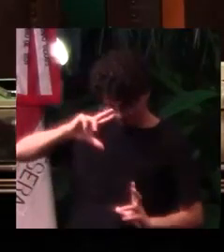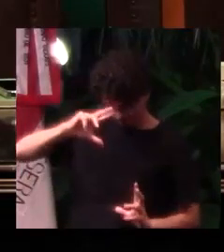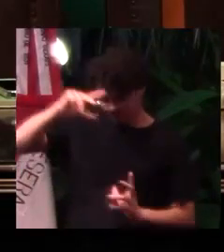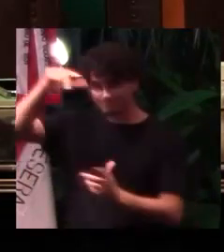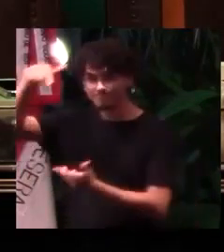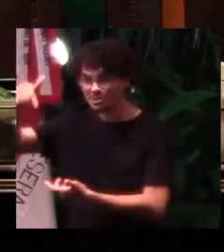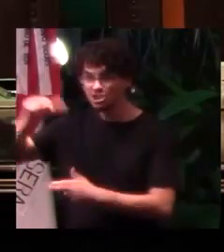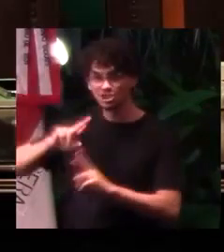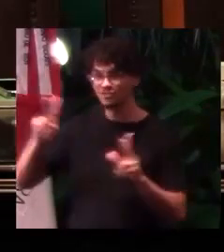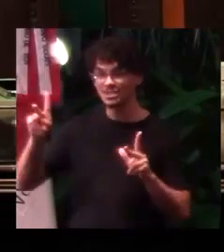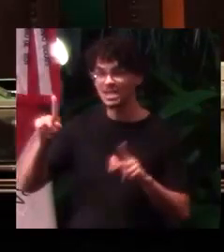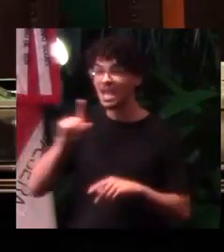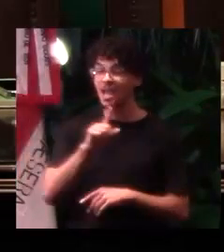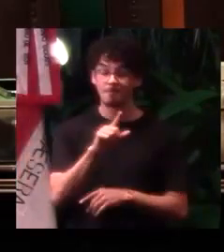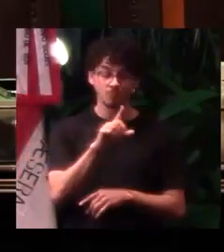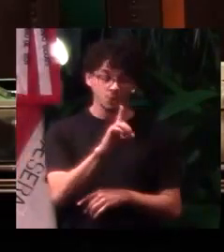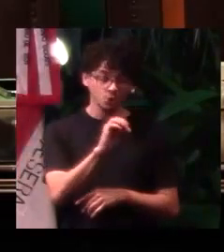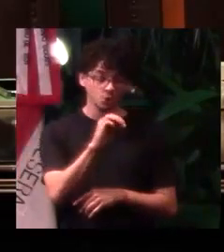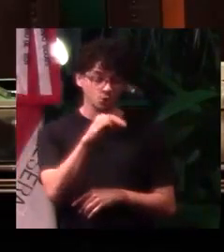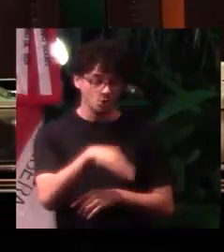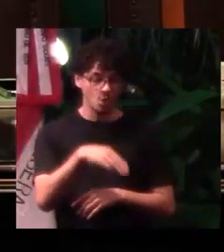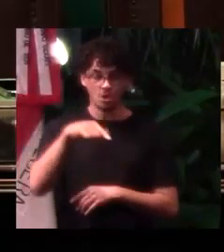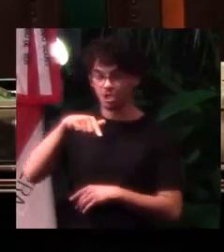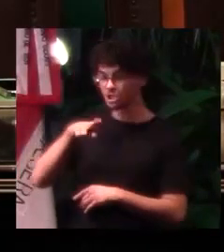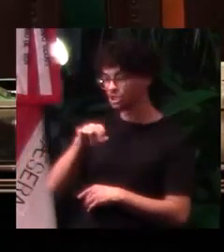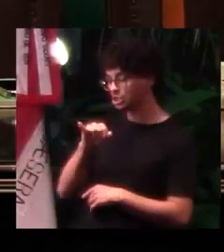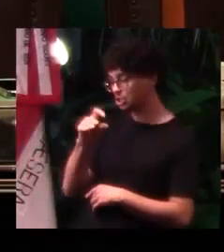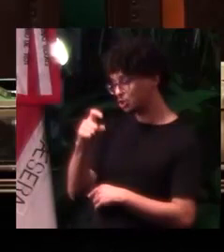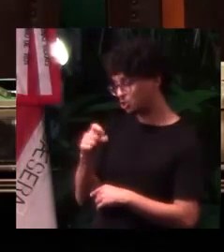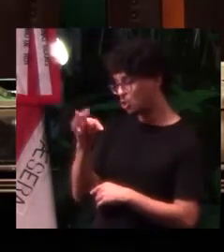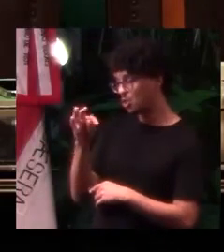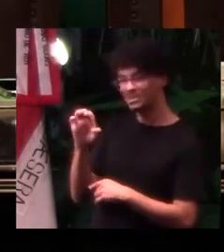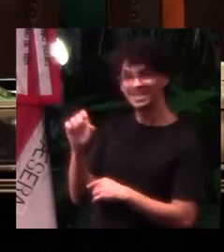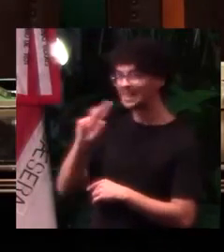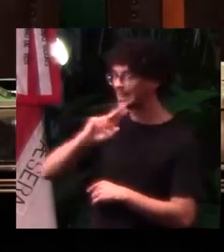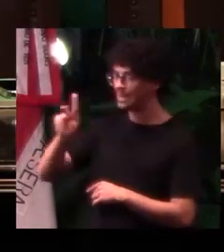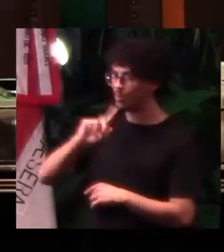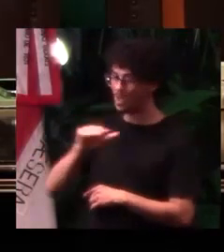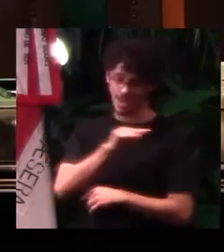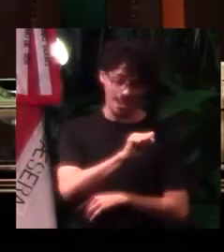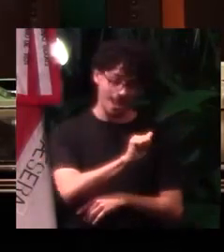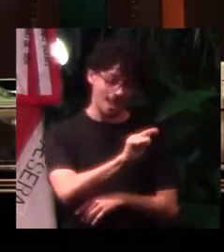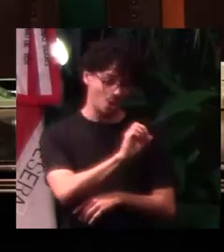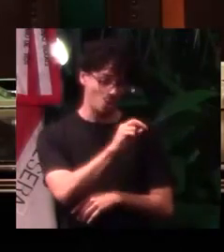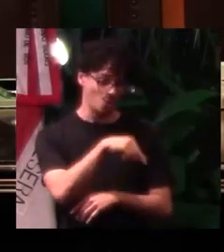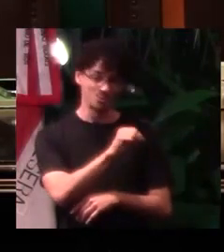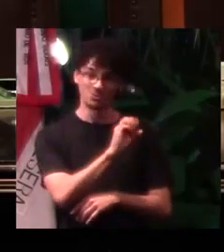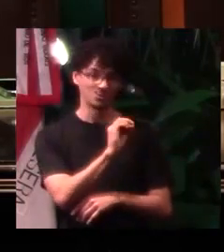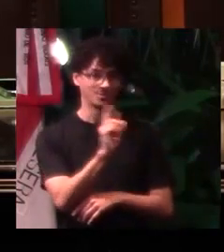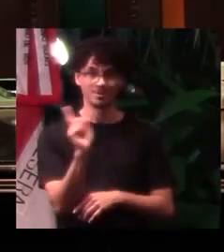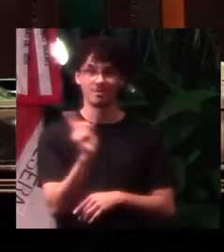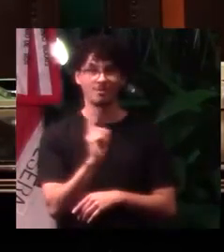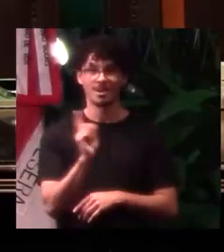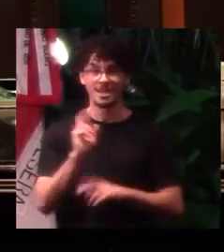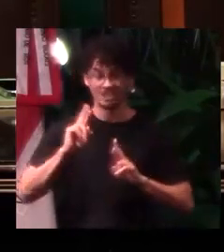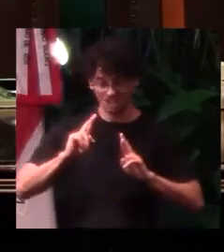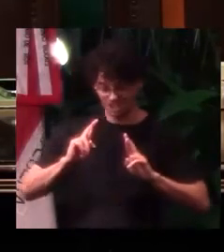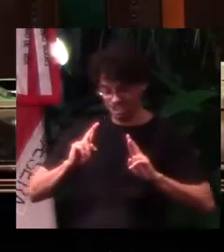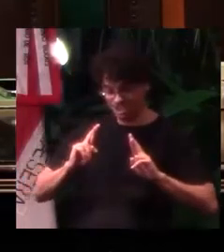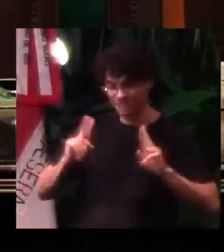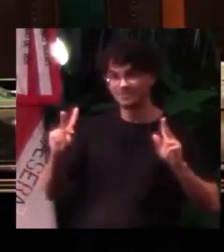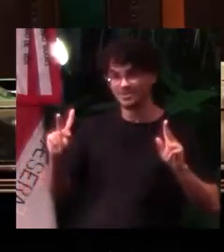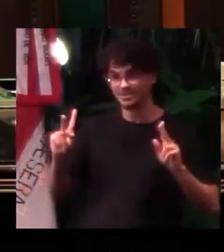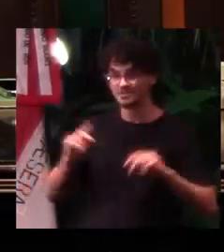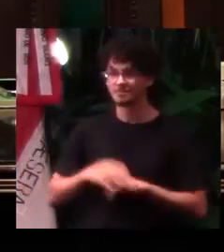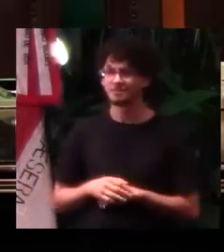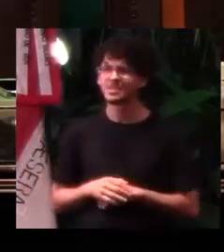Ele não era. Dom Quixote não é Alonso Quijano. Né? E o Dom Quixote, inclusive,